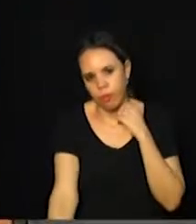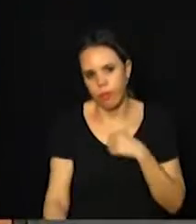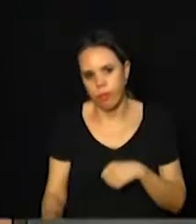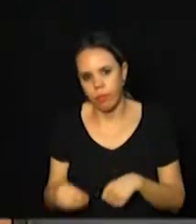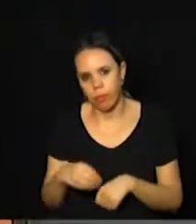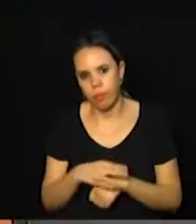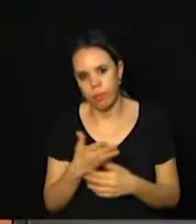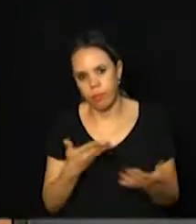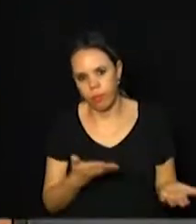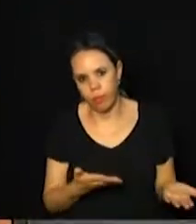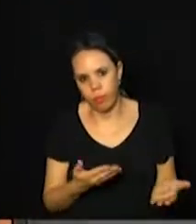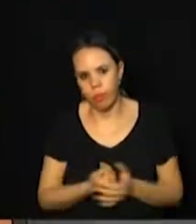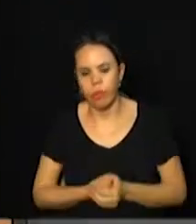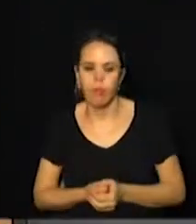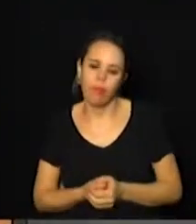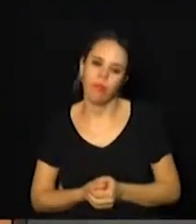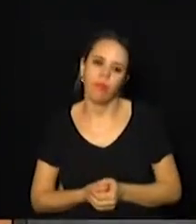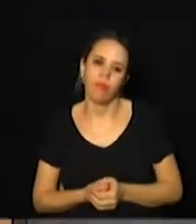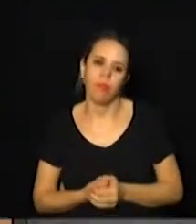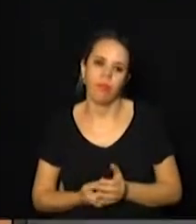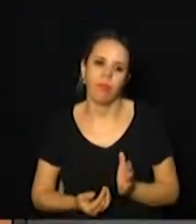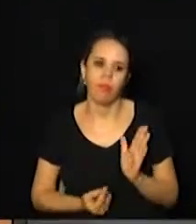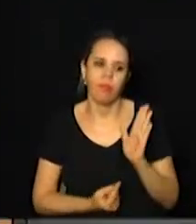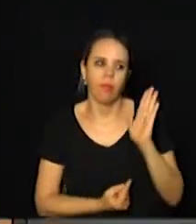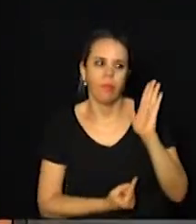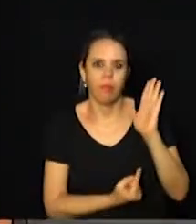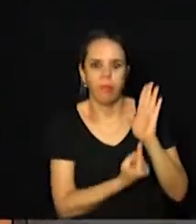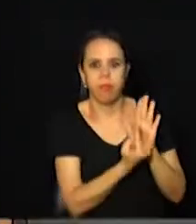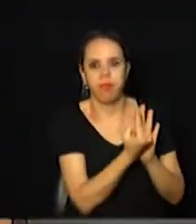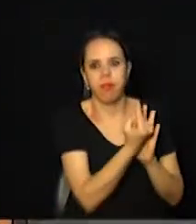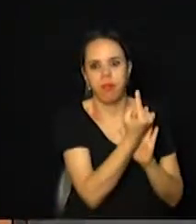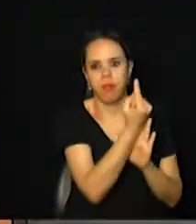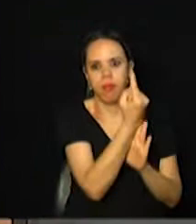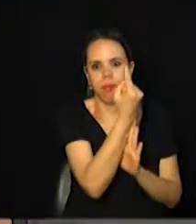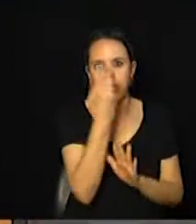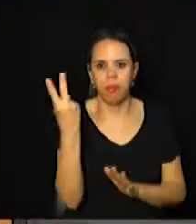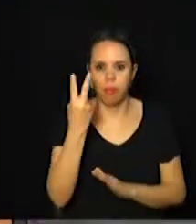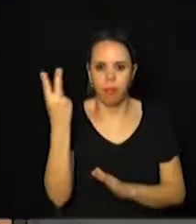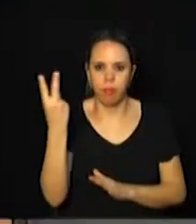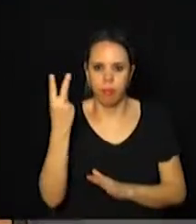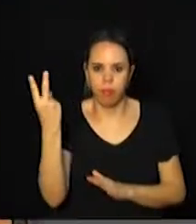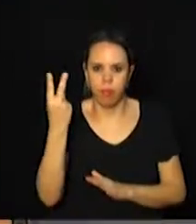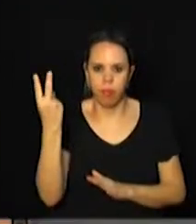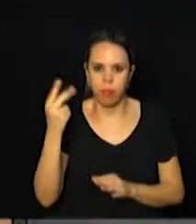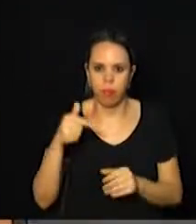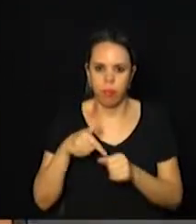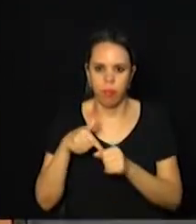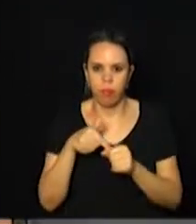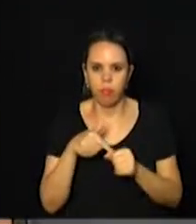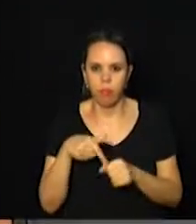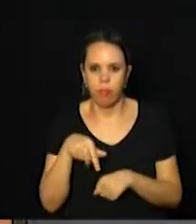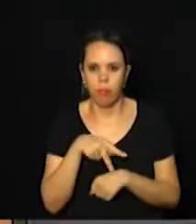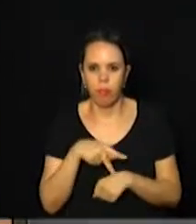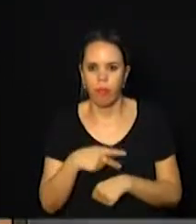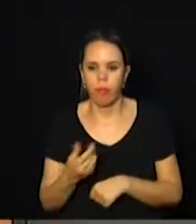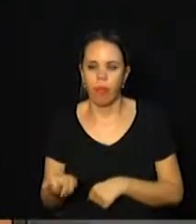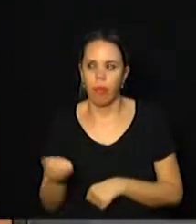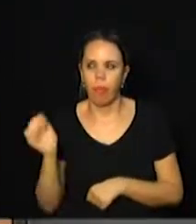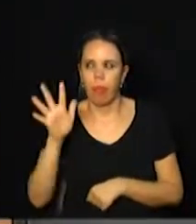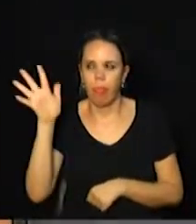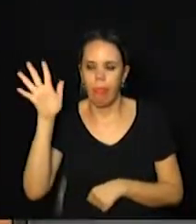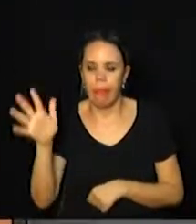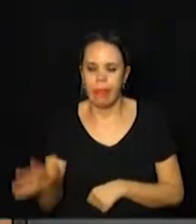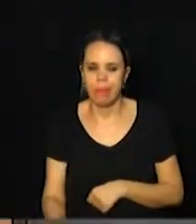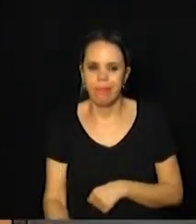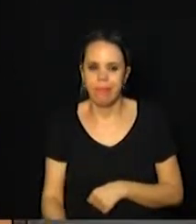a essa elevação astronômica do valor do combustível no país né então nós vamos e